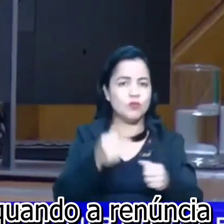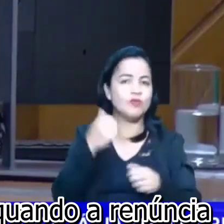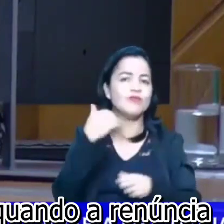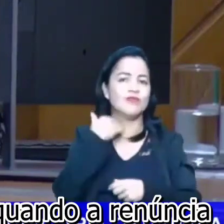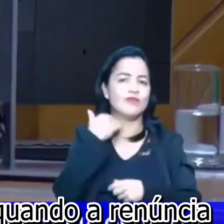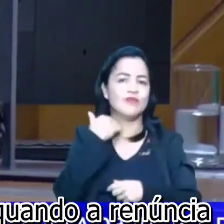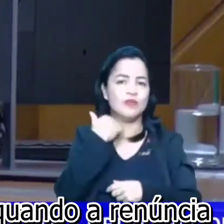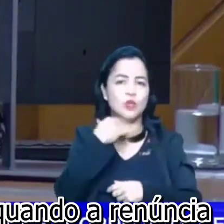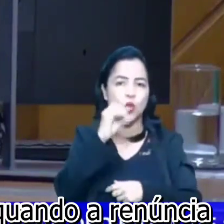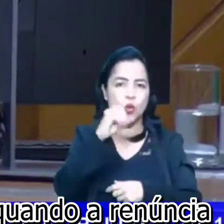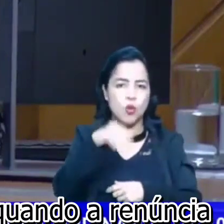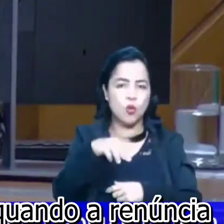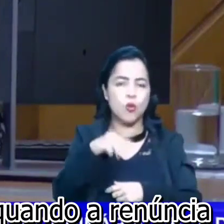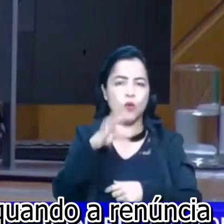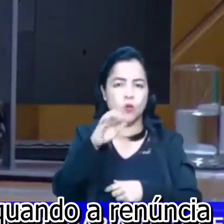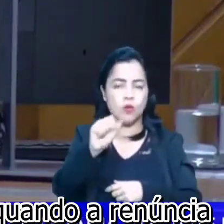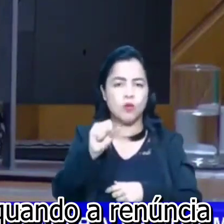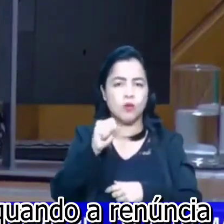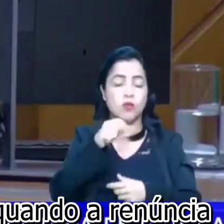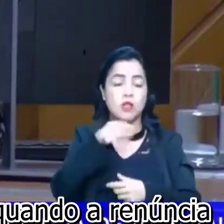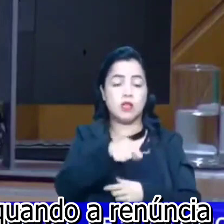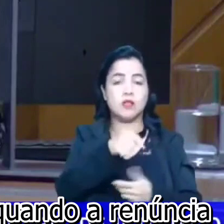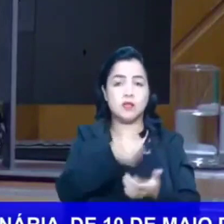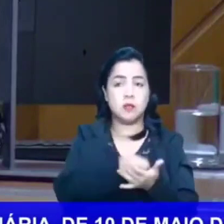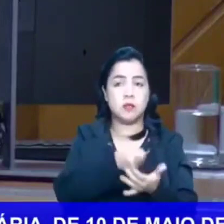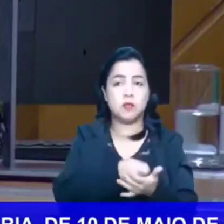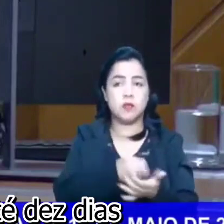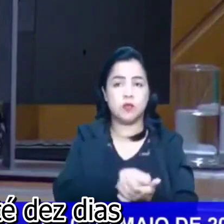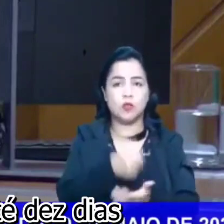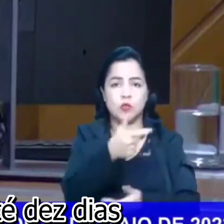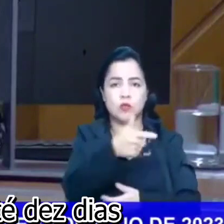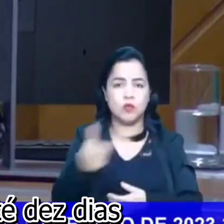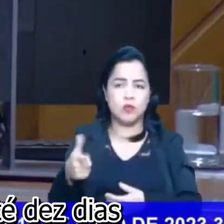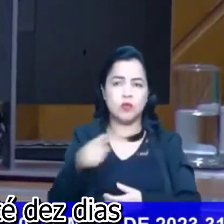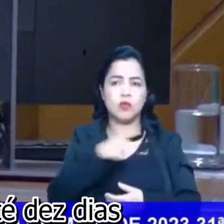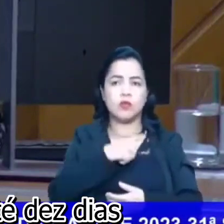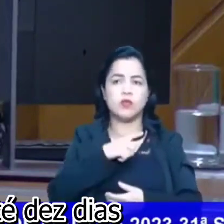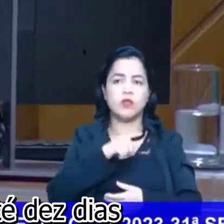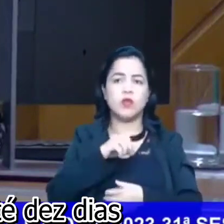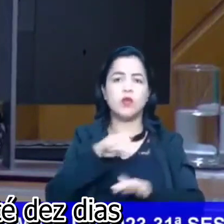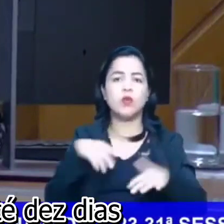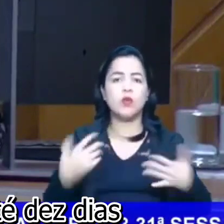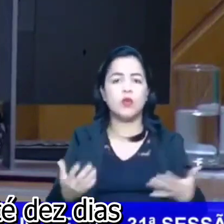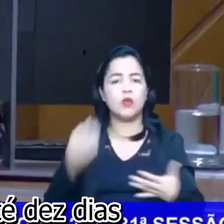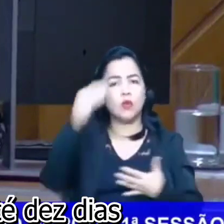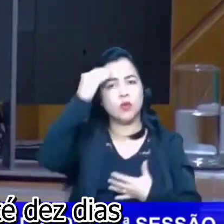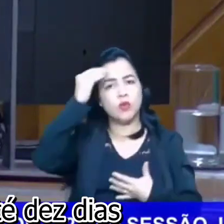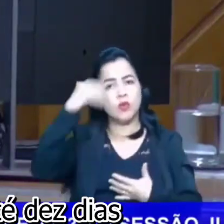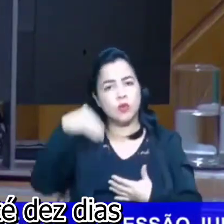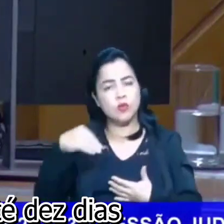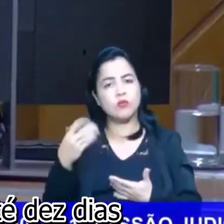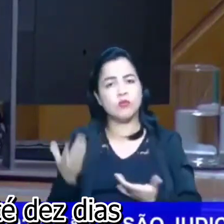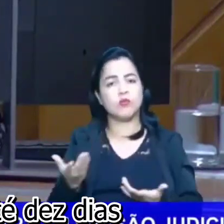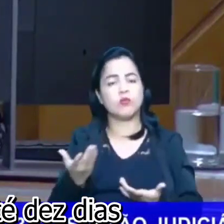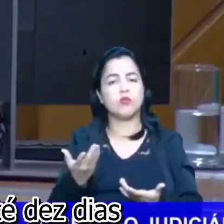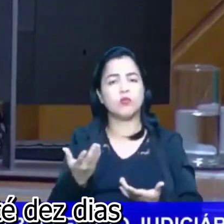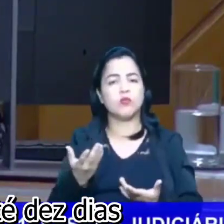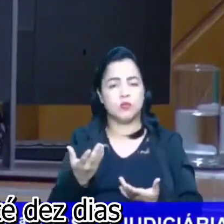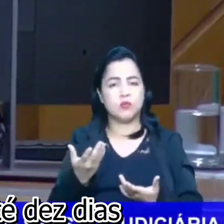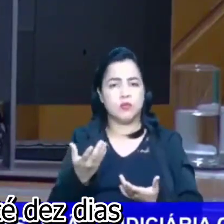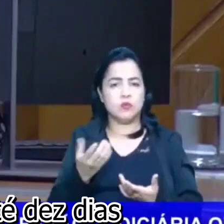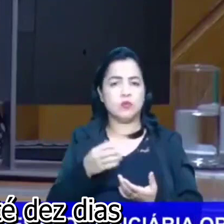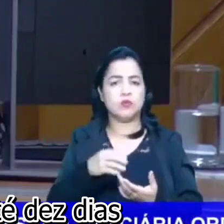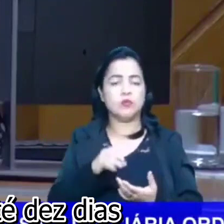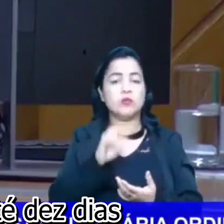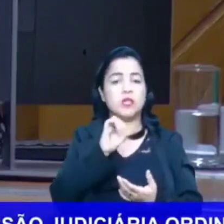Essa obrigatoriedade ela só não há de incidir quando a renúncia pelo candidato, ocorrer